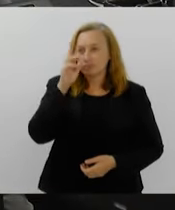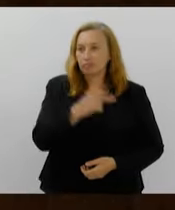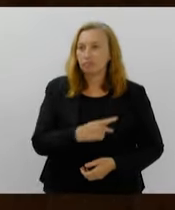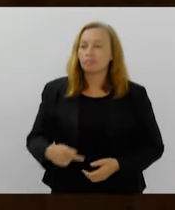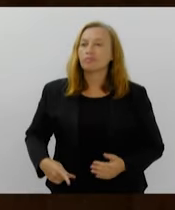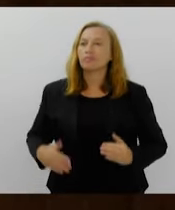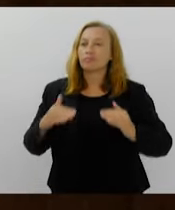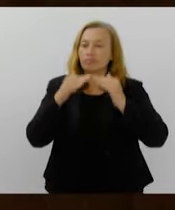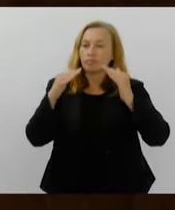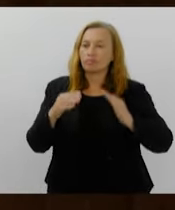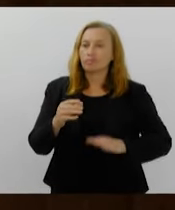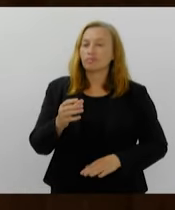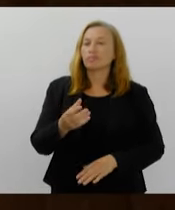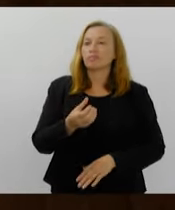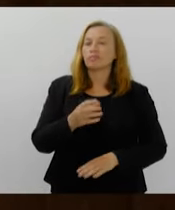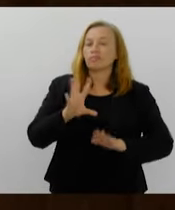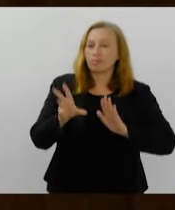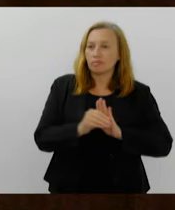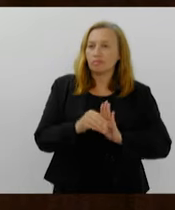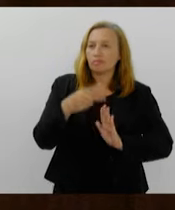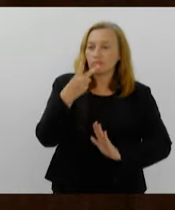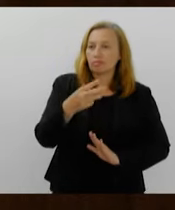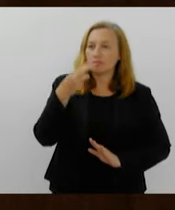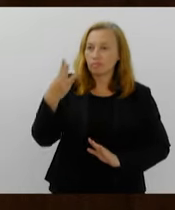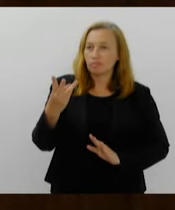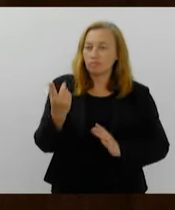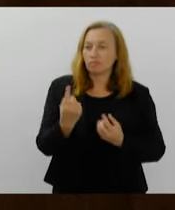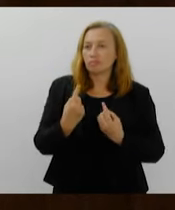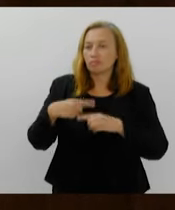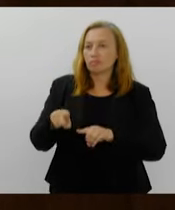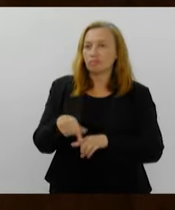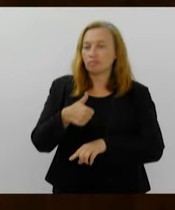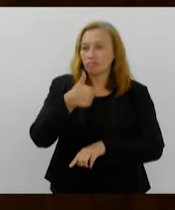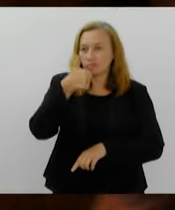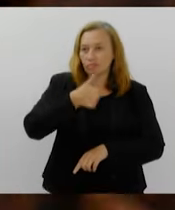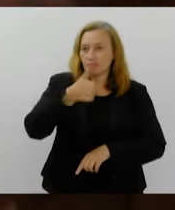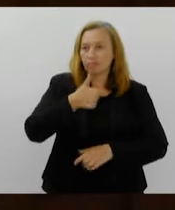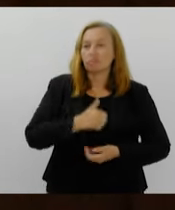favorável às emendas do e TR e contrário a emenda número